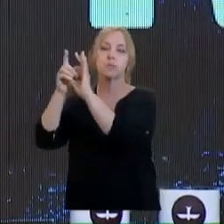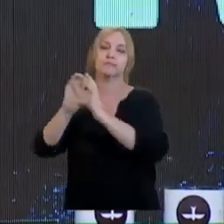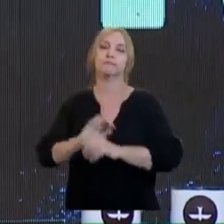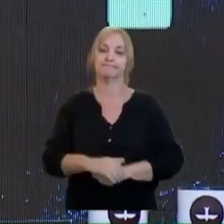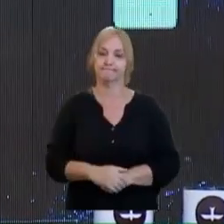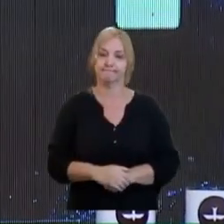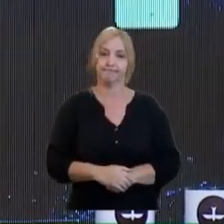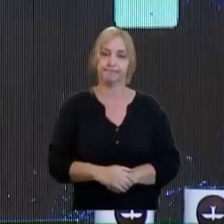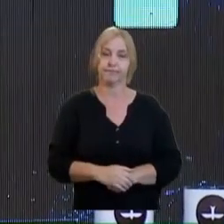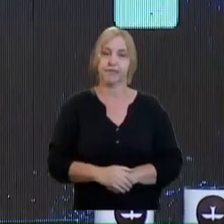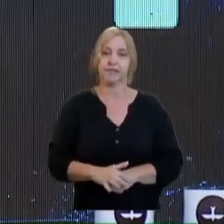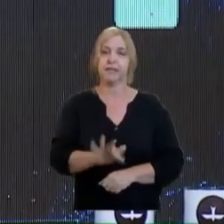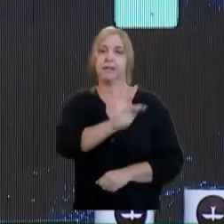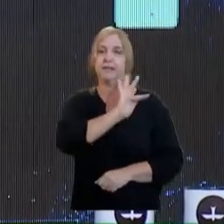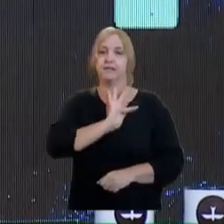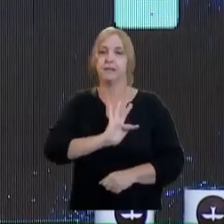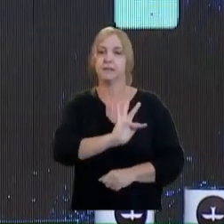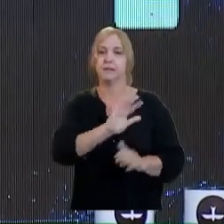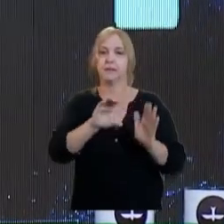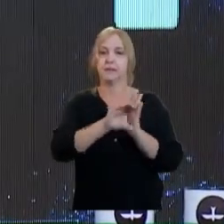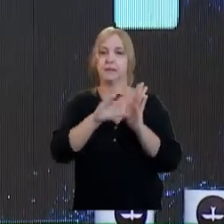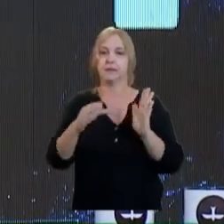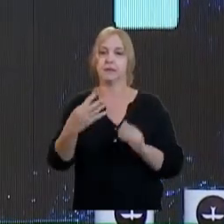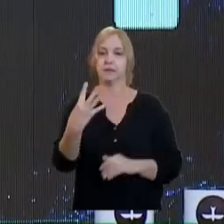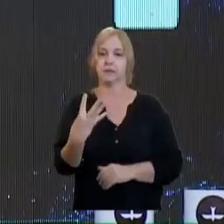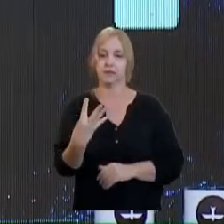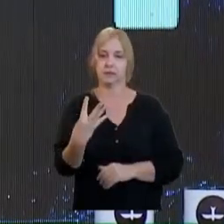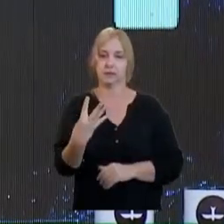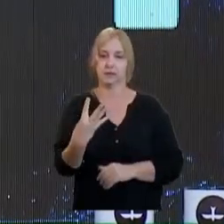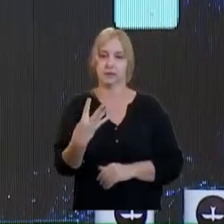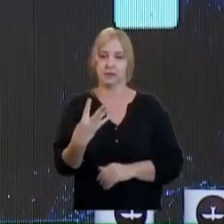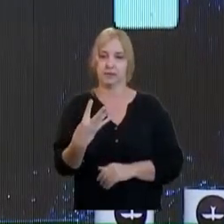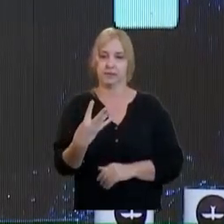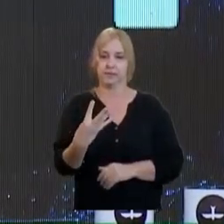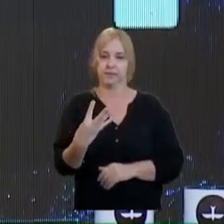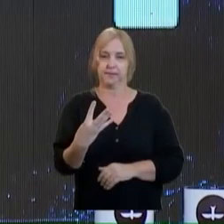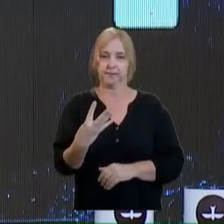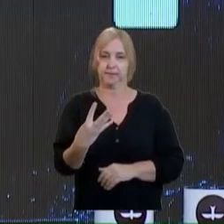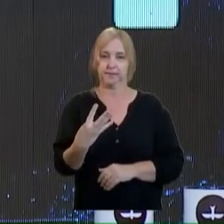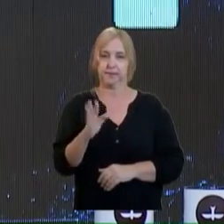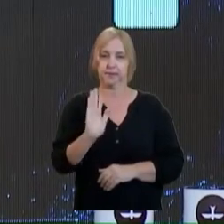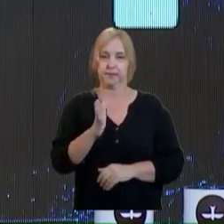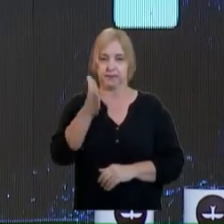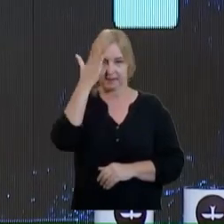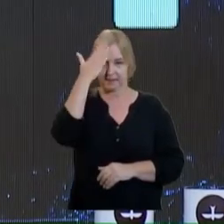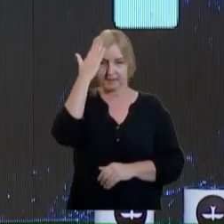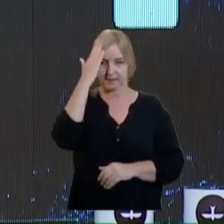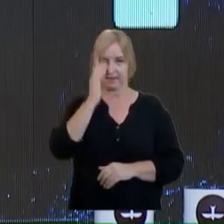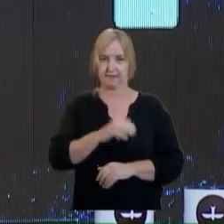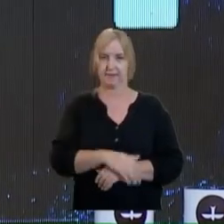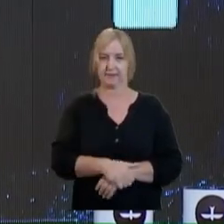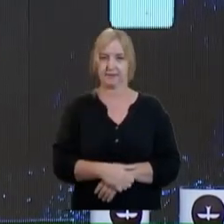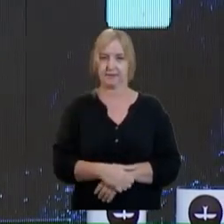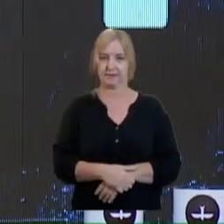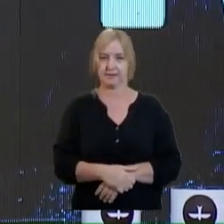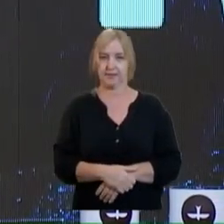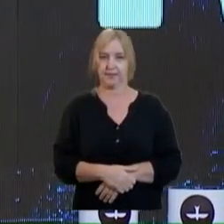aqui. Filipenses capítulo 4, esse texto você sabe de cor.